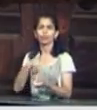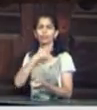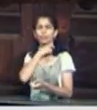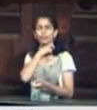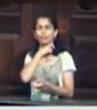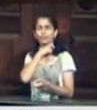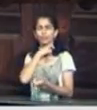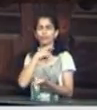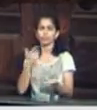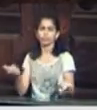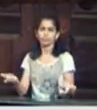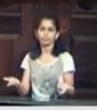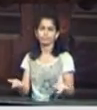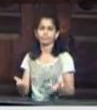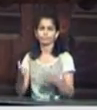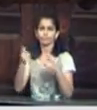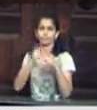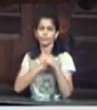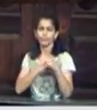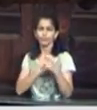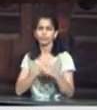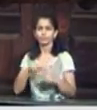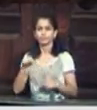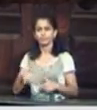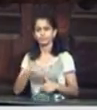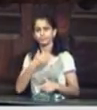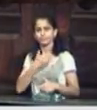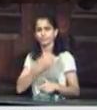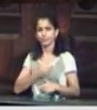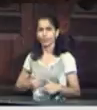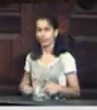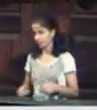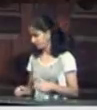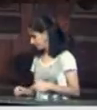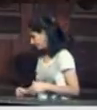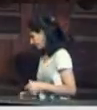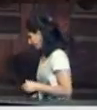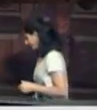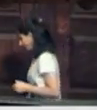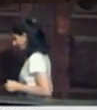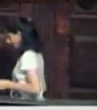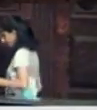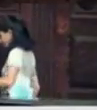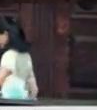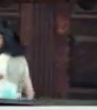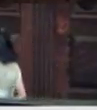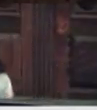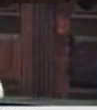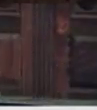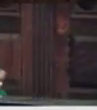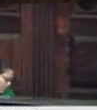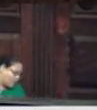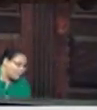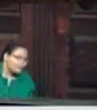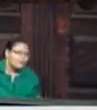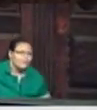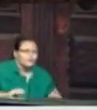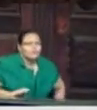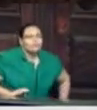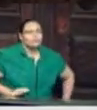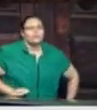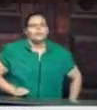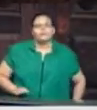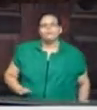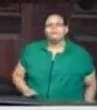financeiro. O governo do Estado não sabe sequer prestar contas de qual foi